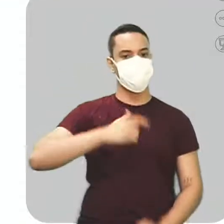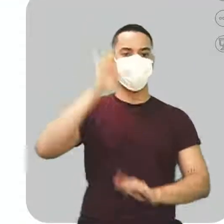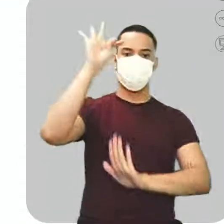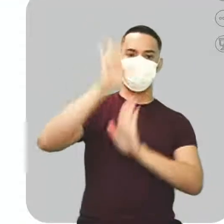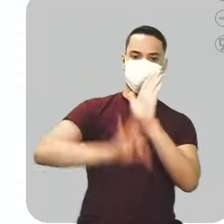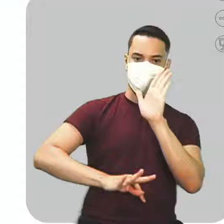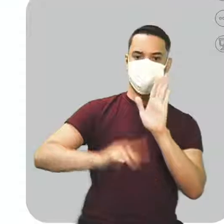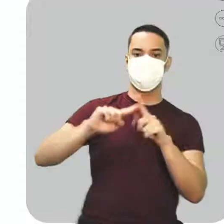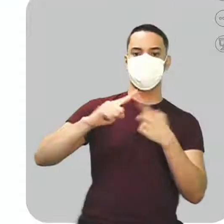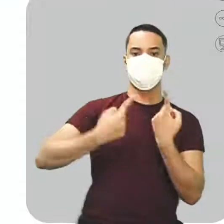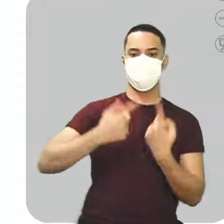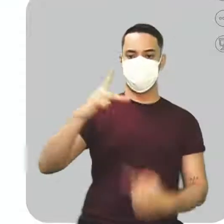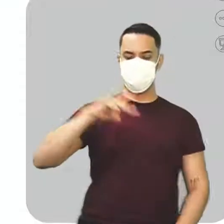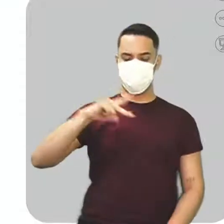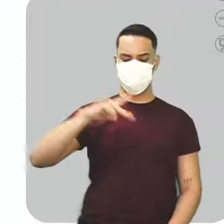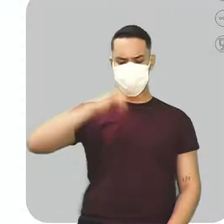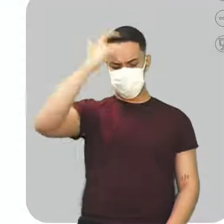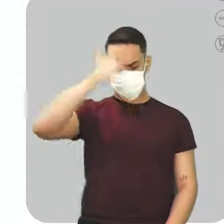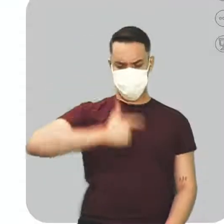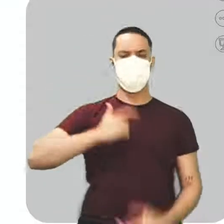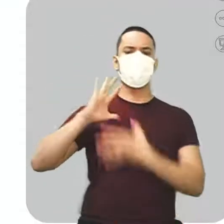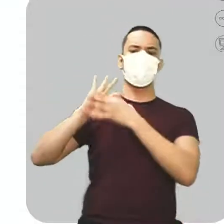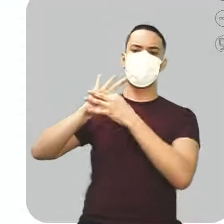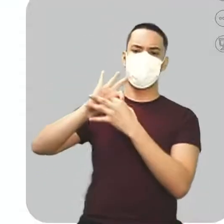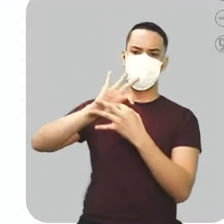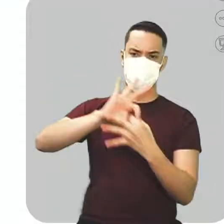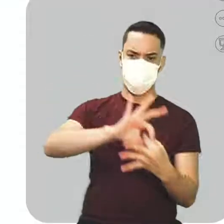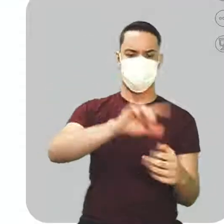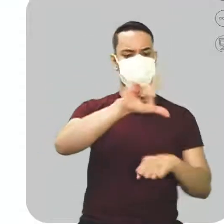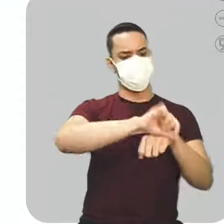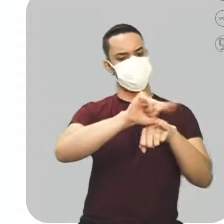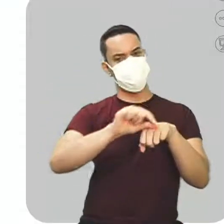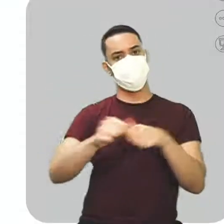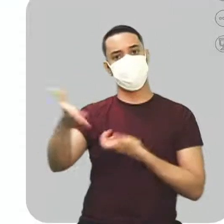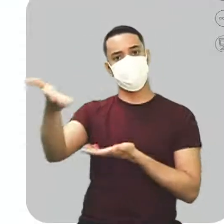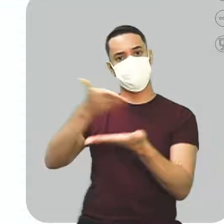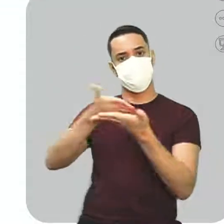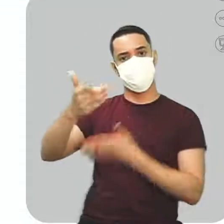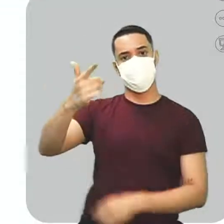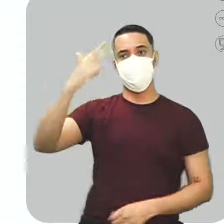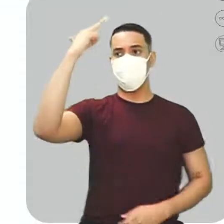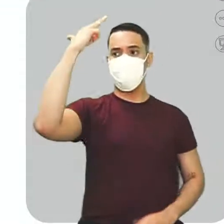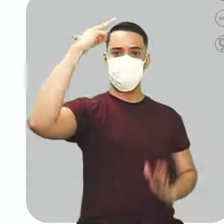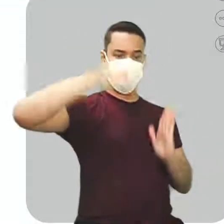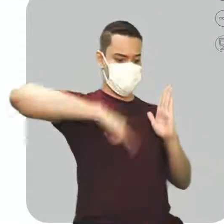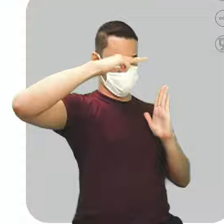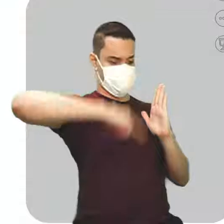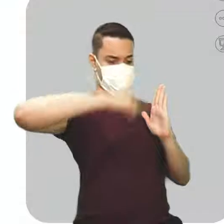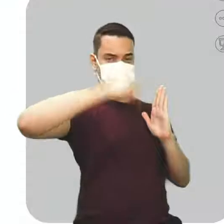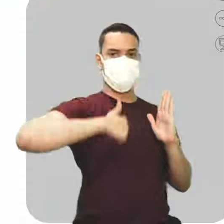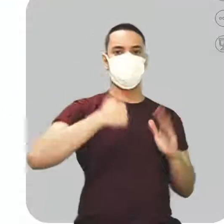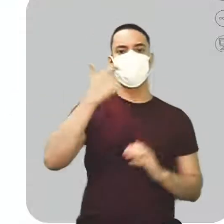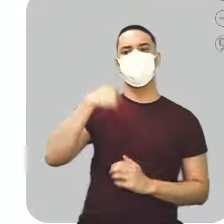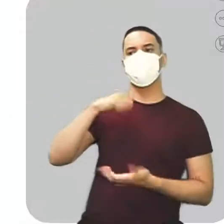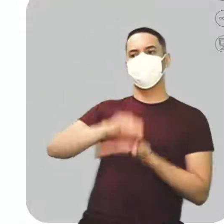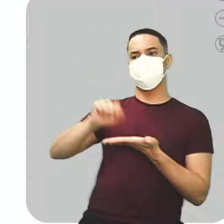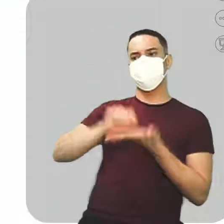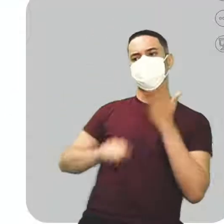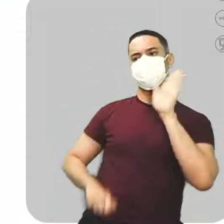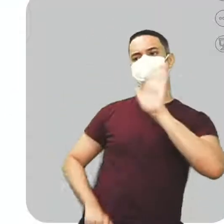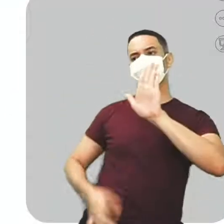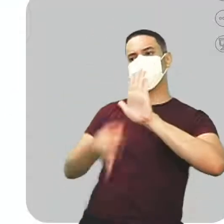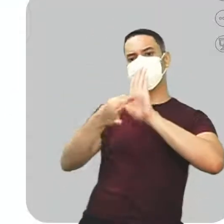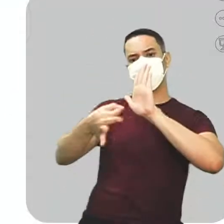garantindo sua persuasão com os leitores. Vamos lá na conclusão. O que vai dizer